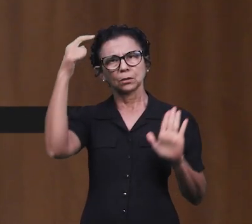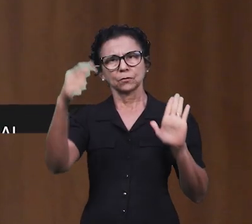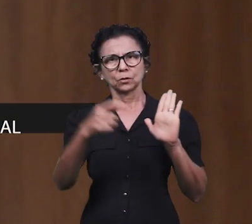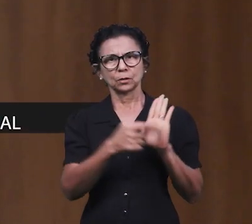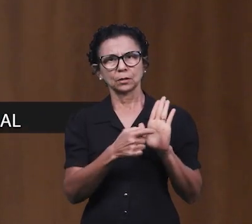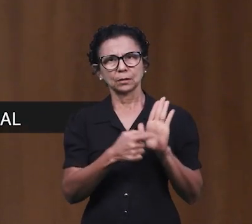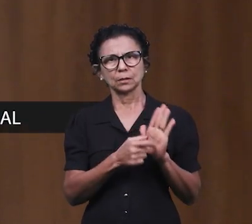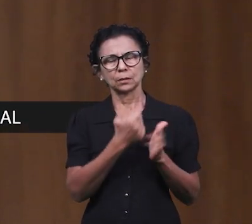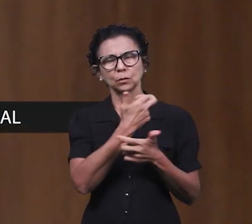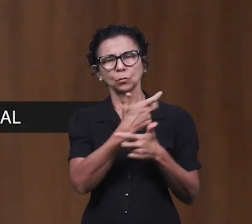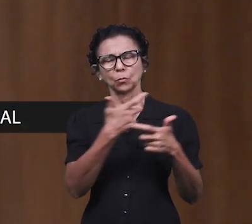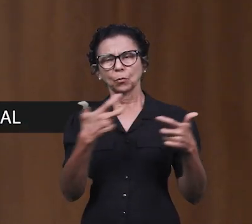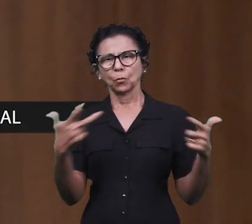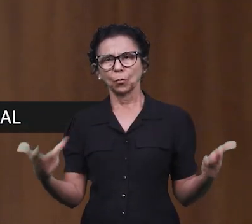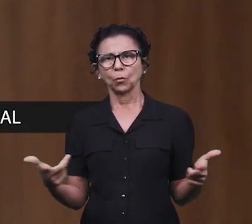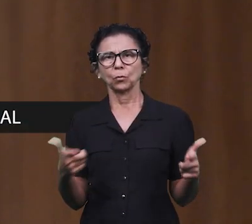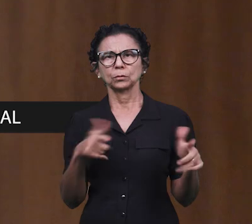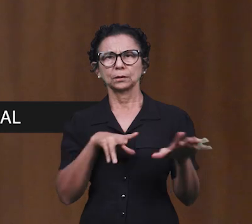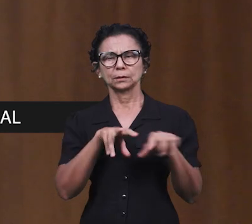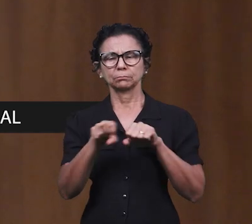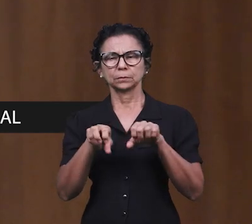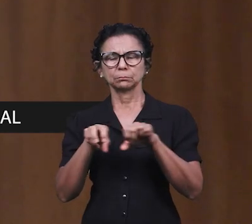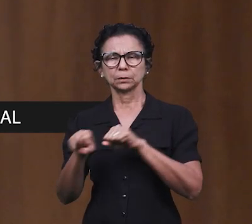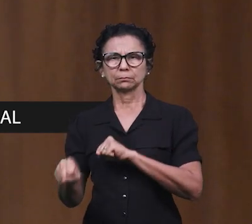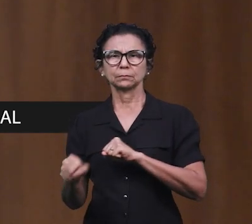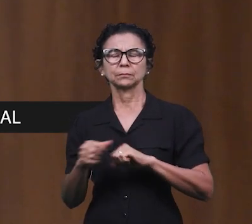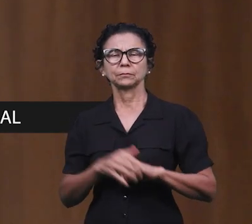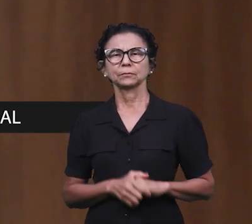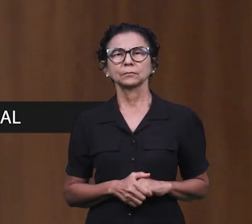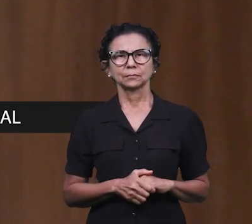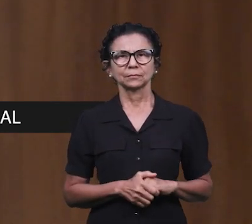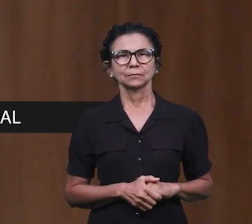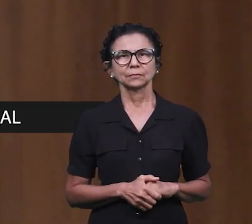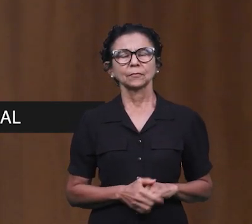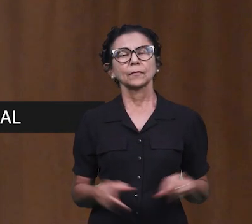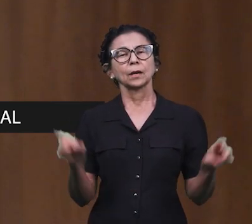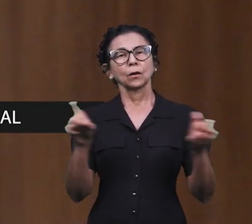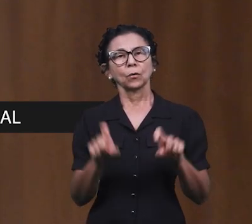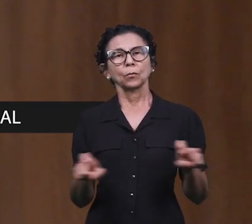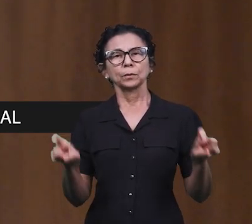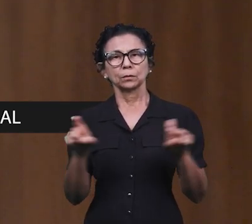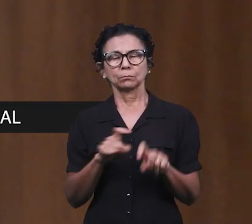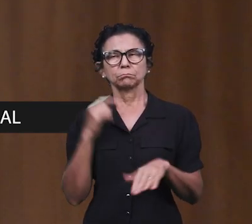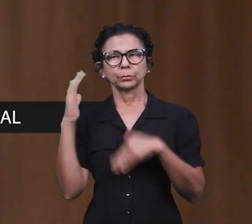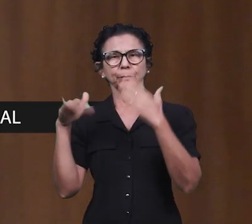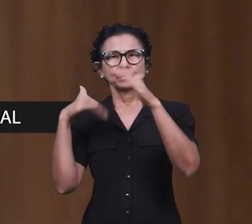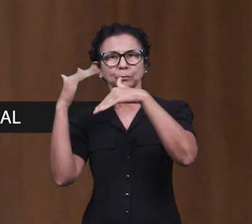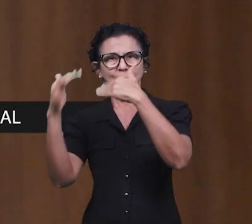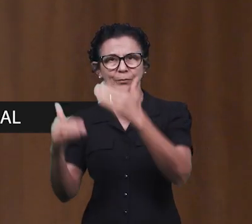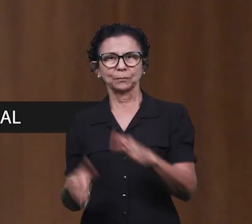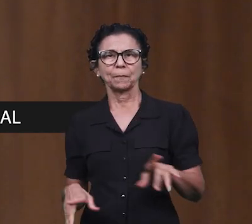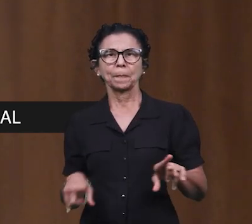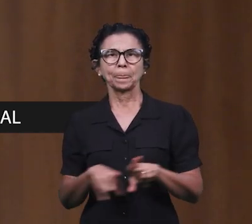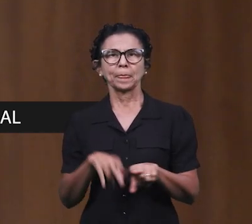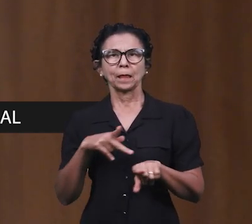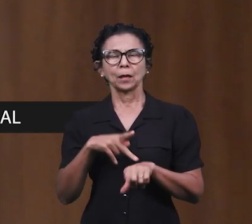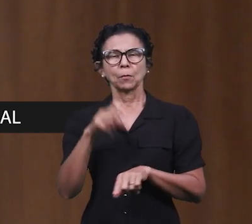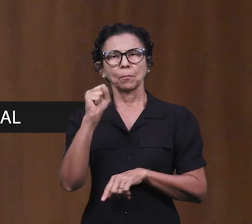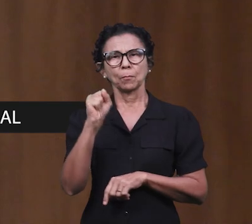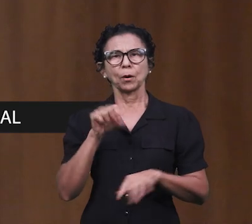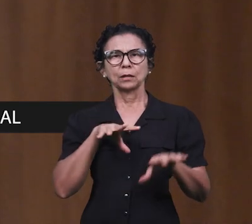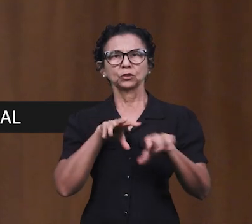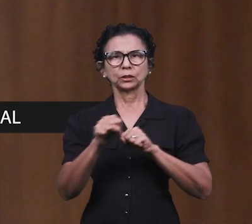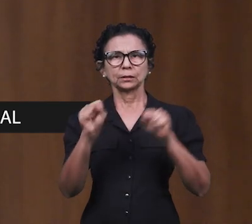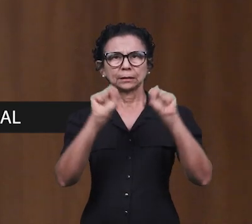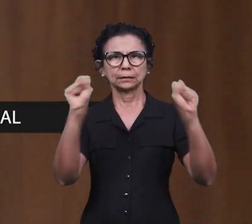e Redes Neurais Artificiais para Computação do Alto Desempenho. Pós-graduado em Engenharia de Sistema